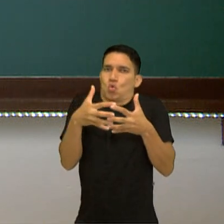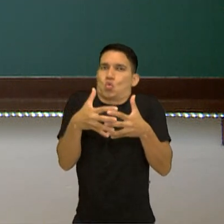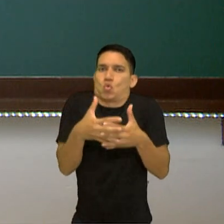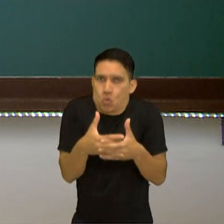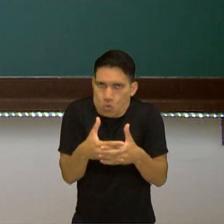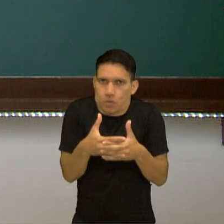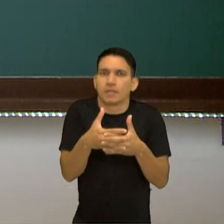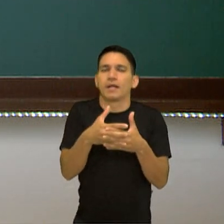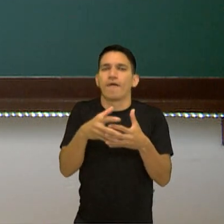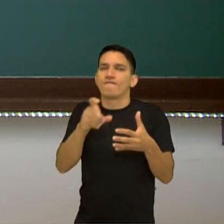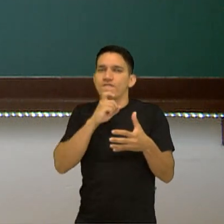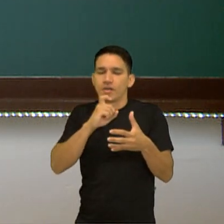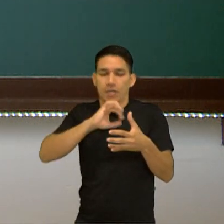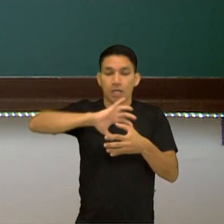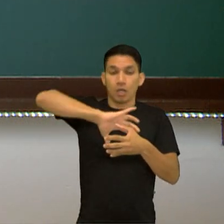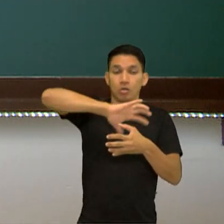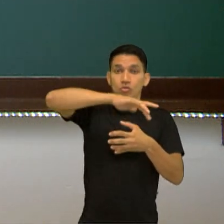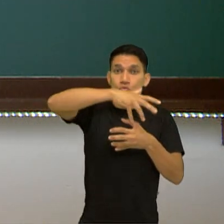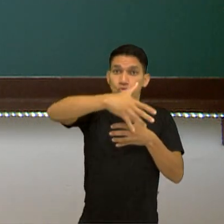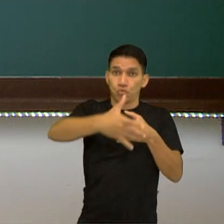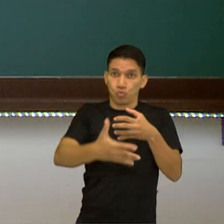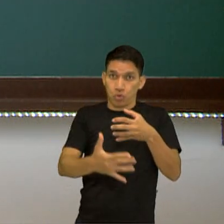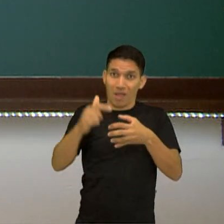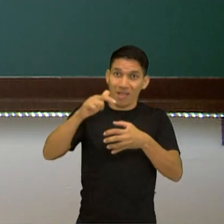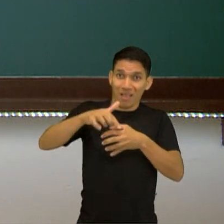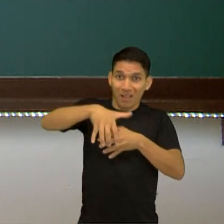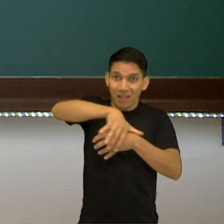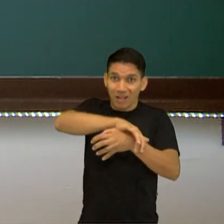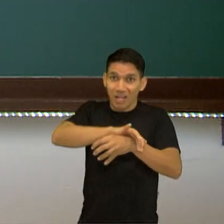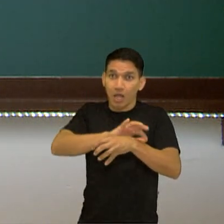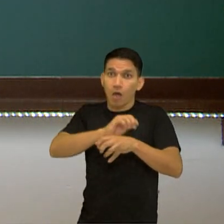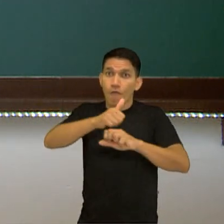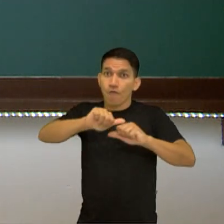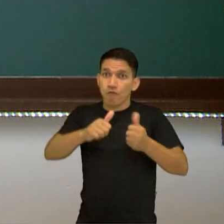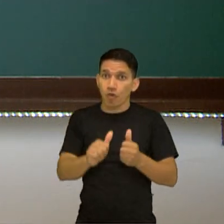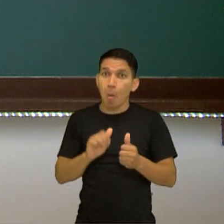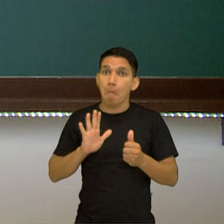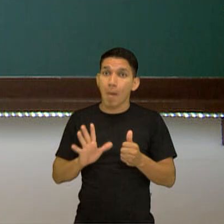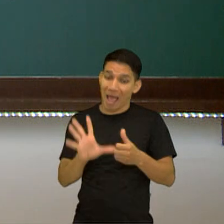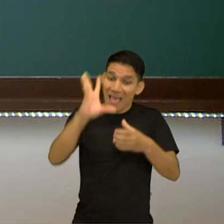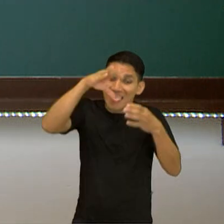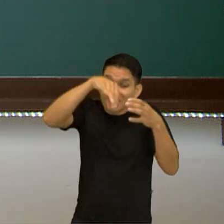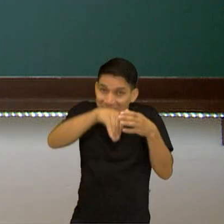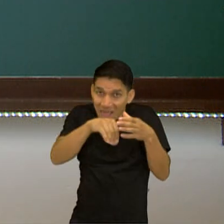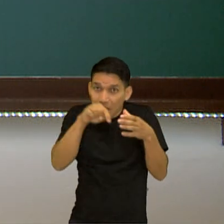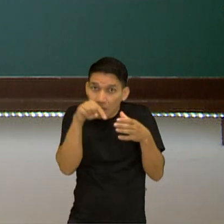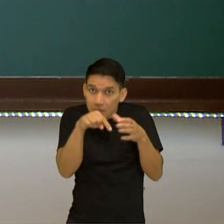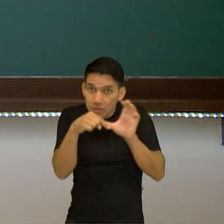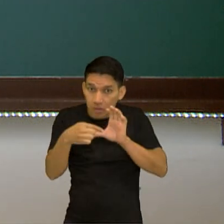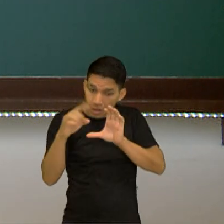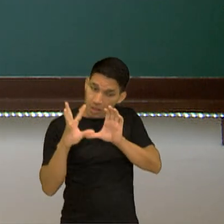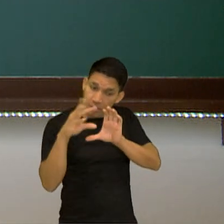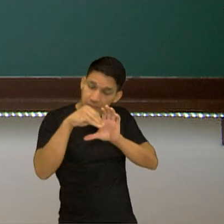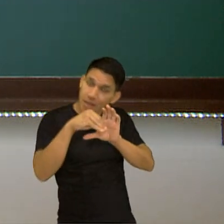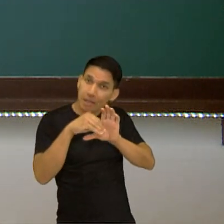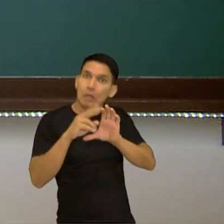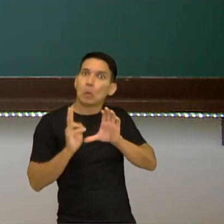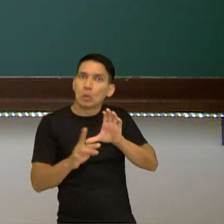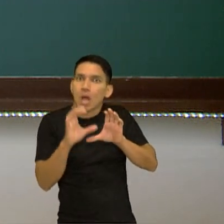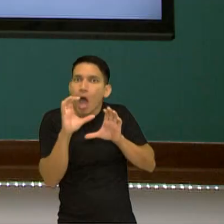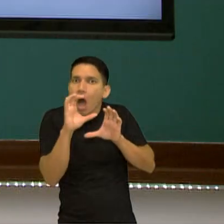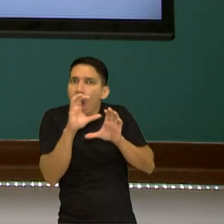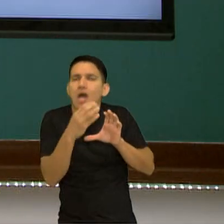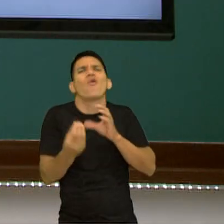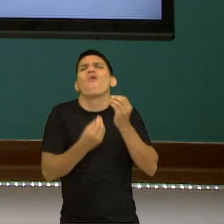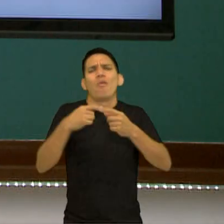crosta terrestre foi se moldando, mas que o interior do nosso planeta ainda apresenta temperaturas elevadas. E como que a